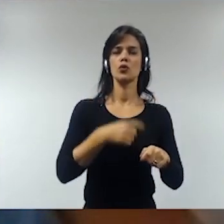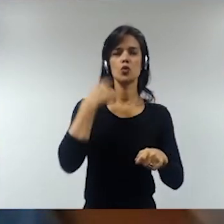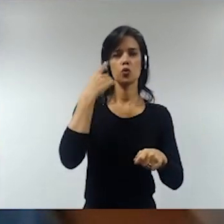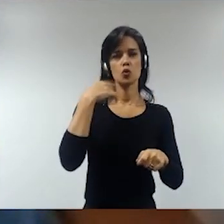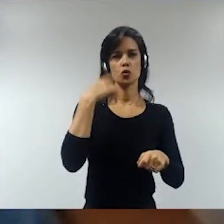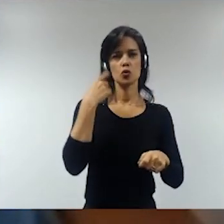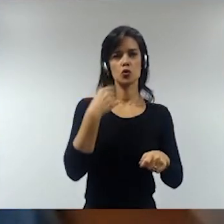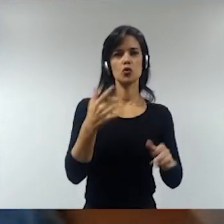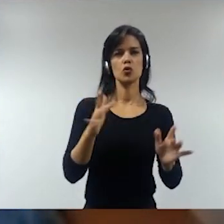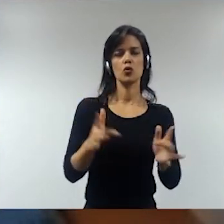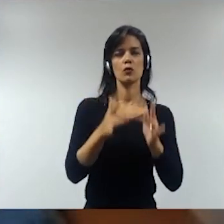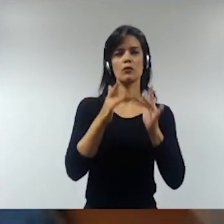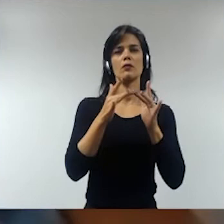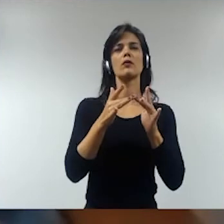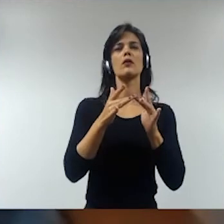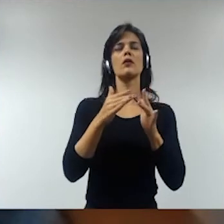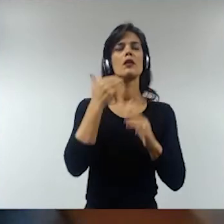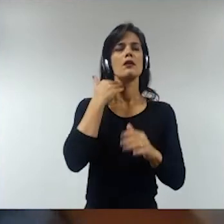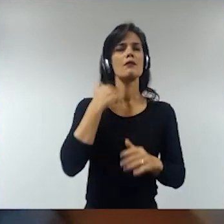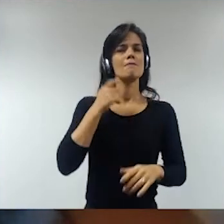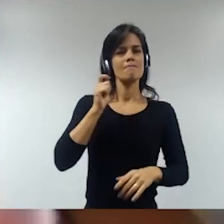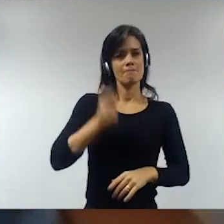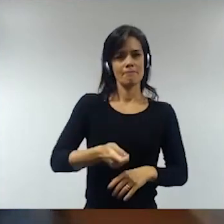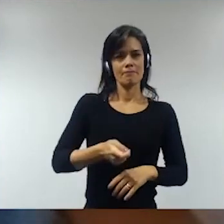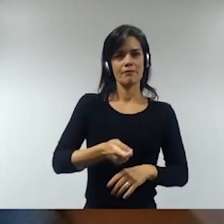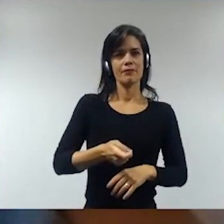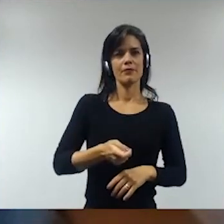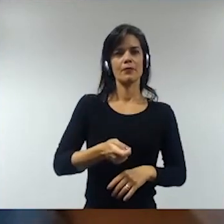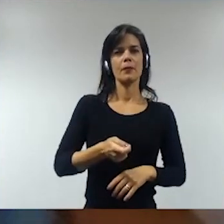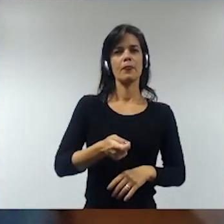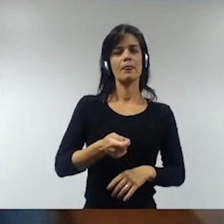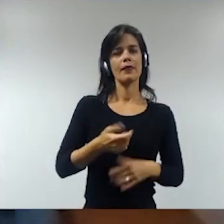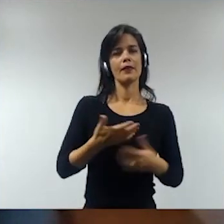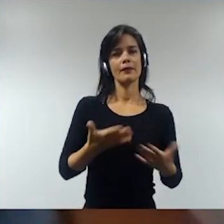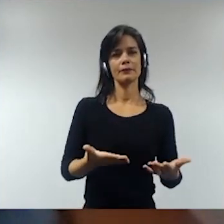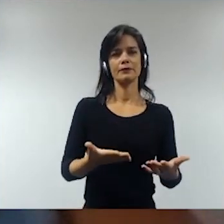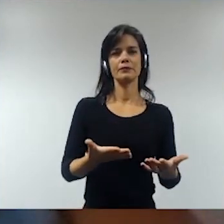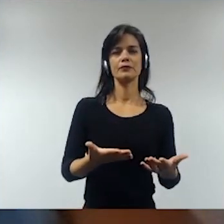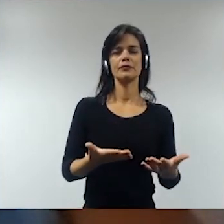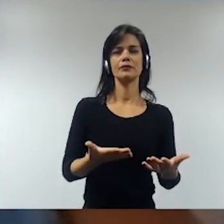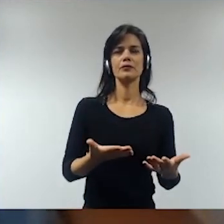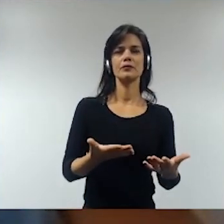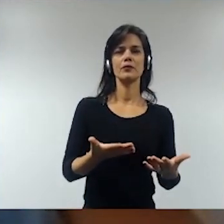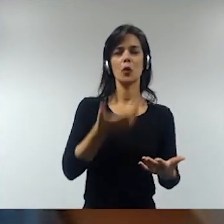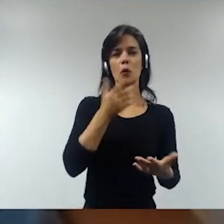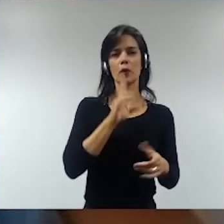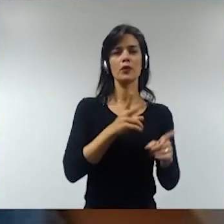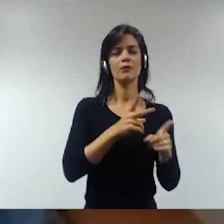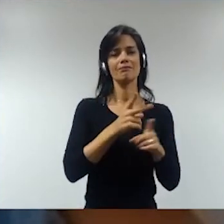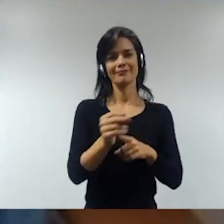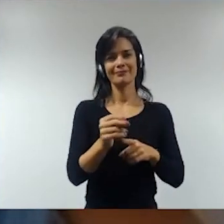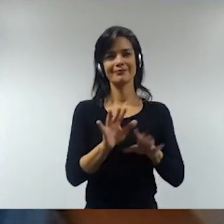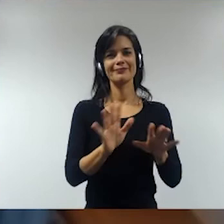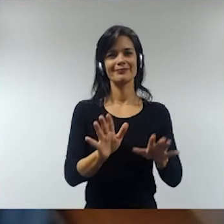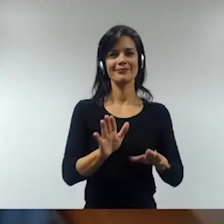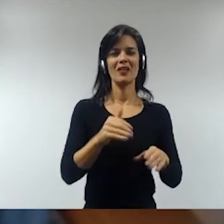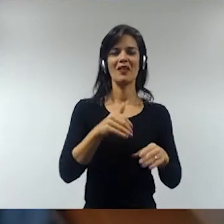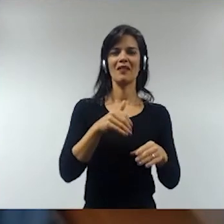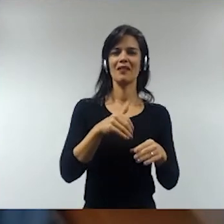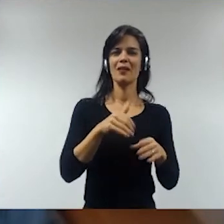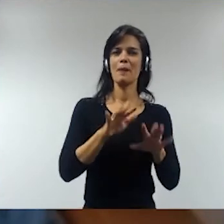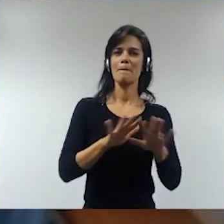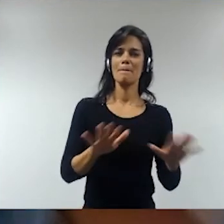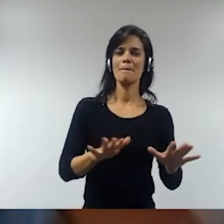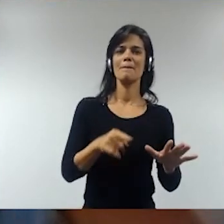com os magistrados. Então, infelizmente, foram votos vencidos, mas eu não poderia deixar de destacar